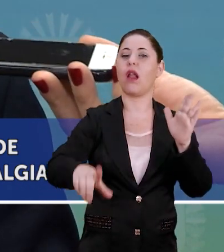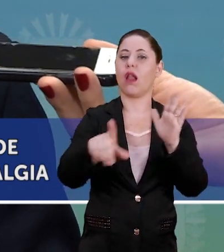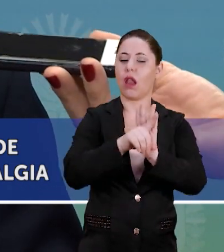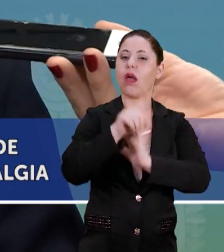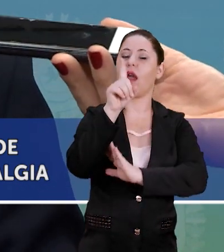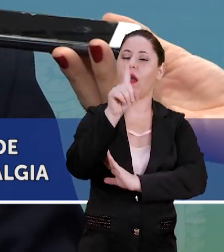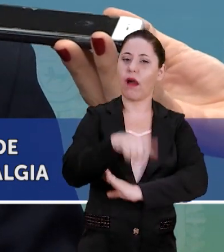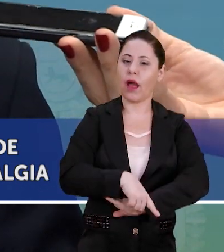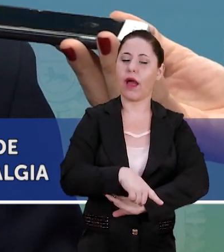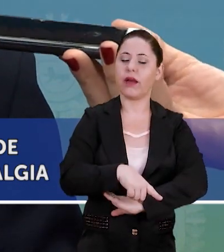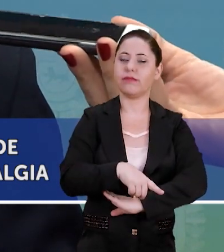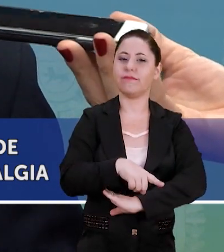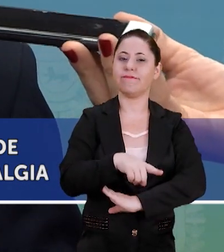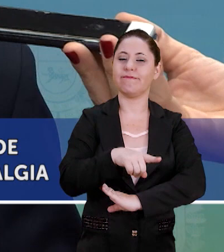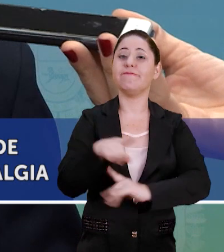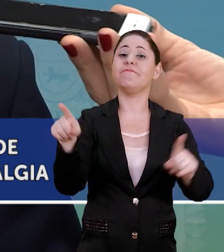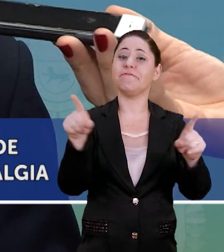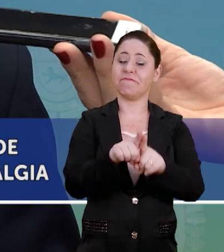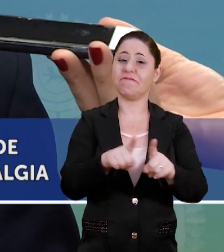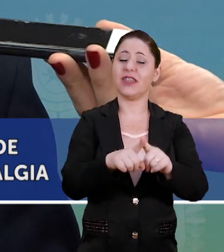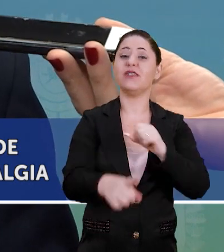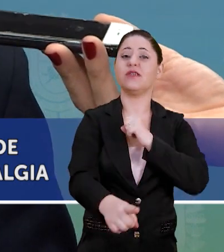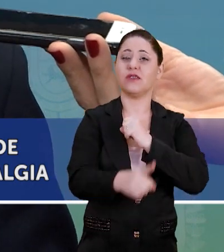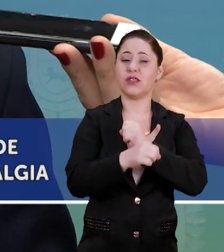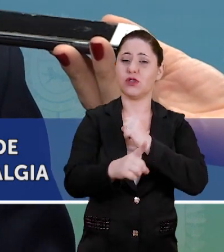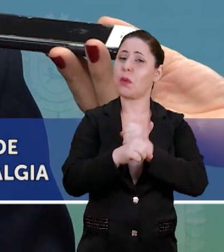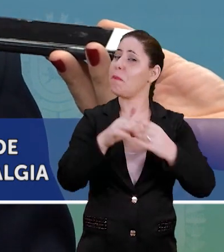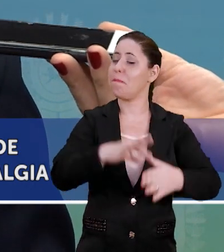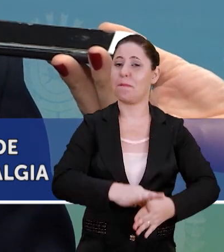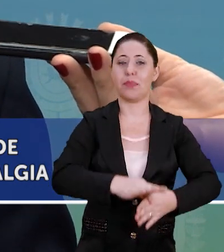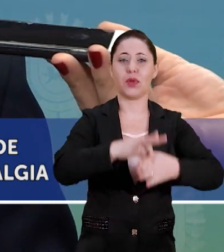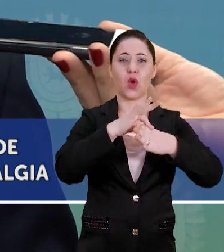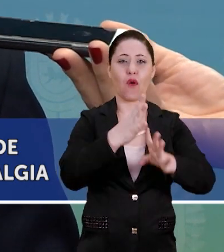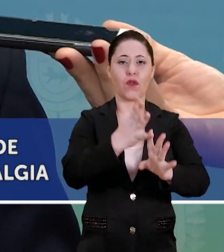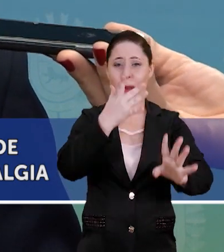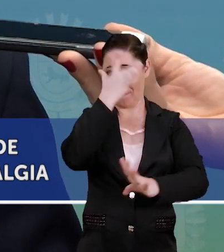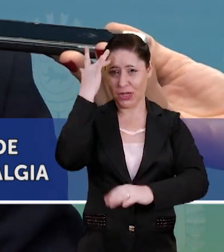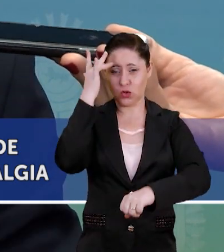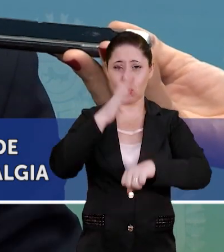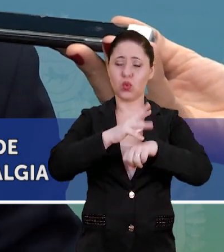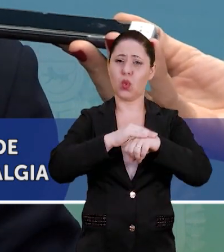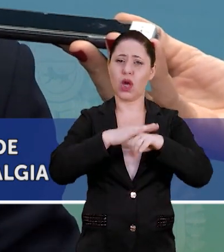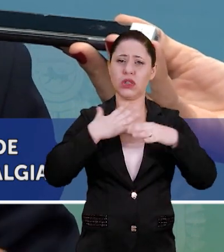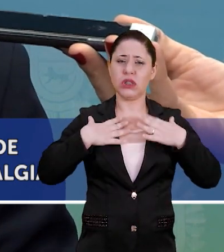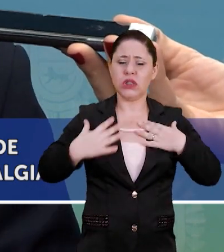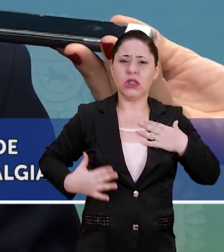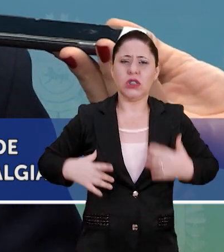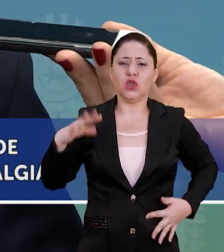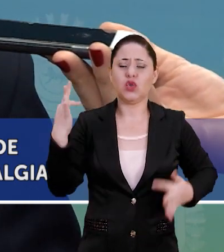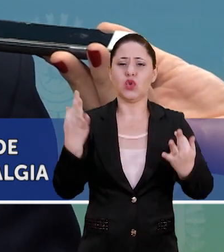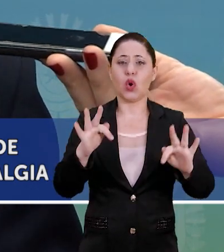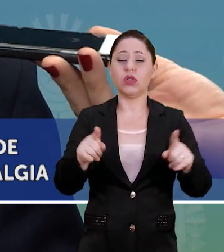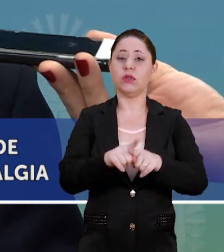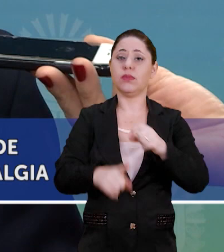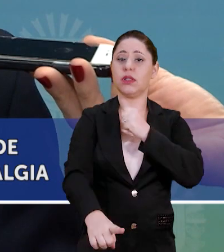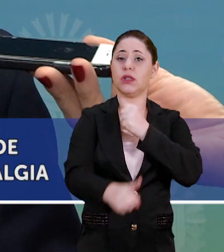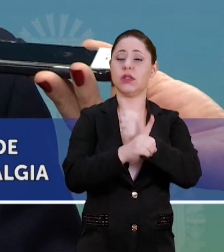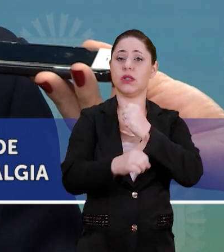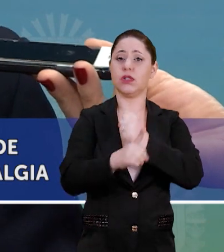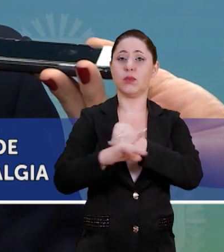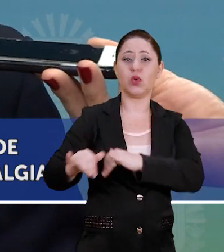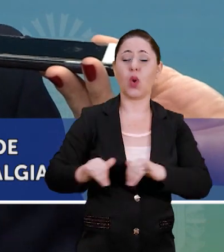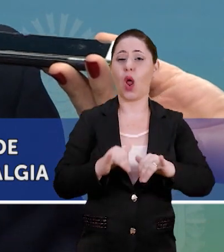fica valendo a lei que também garante prioridade às pessoas com fibromialgia no